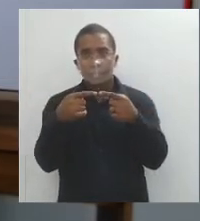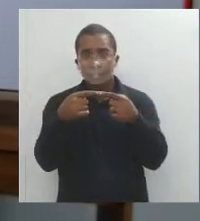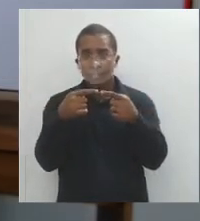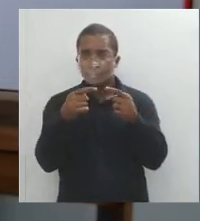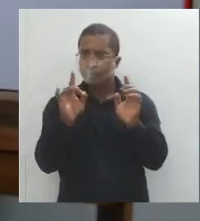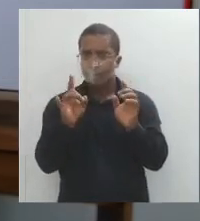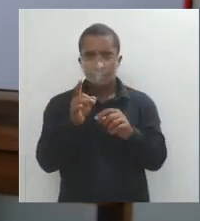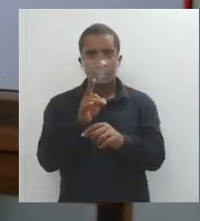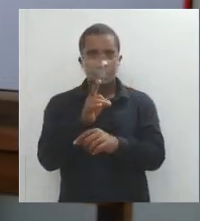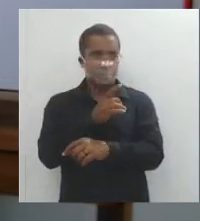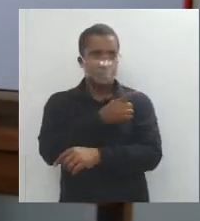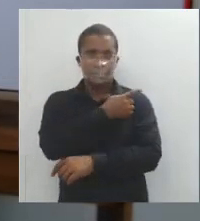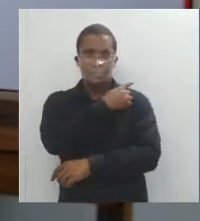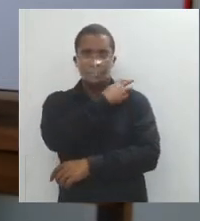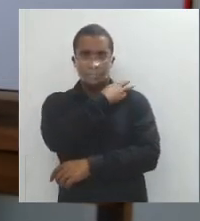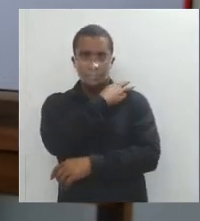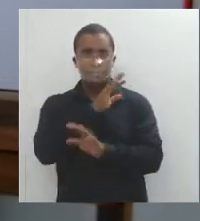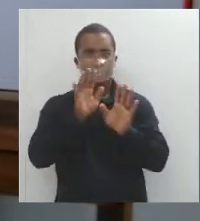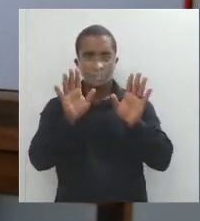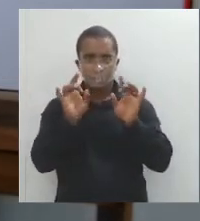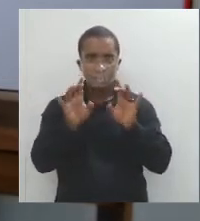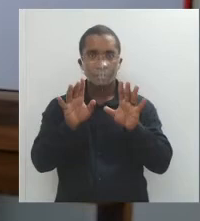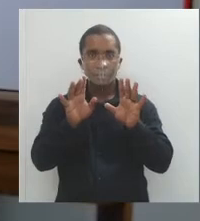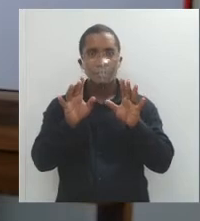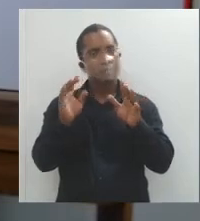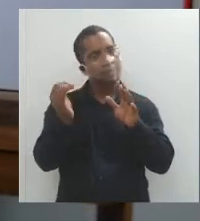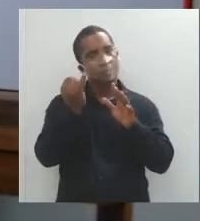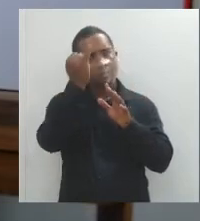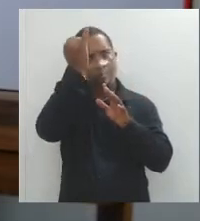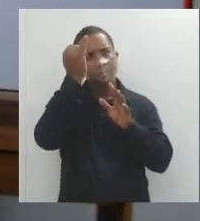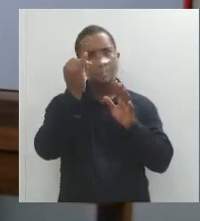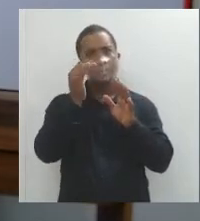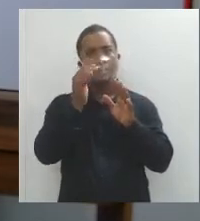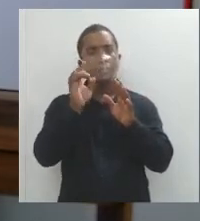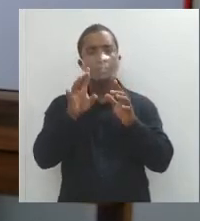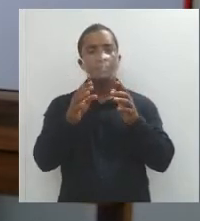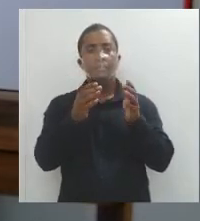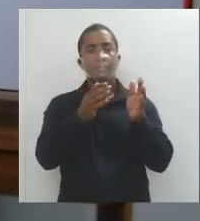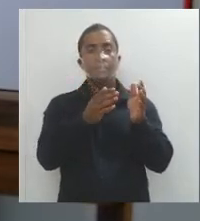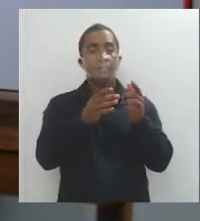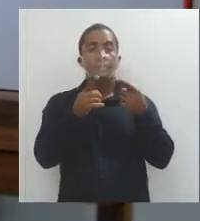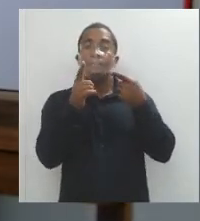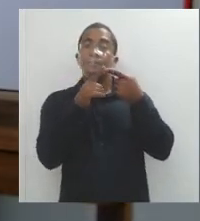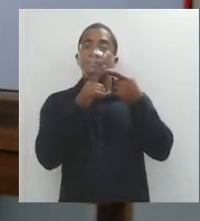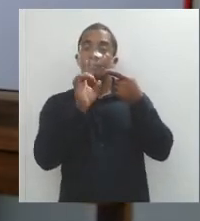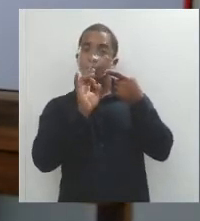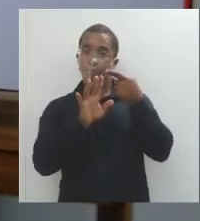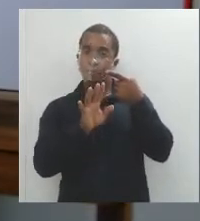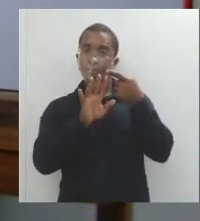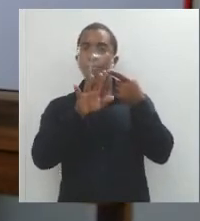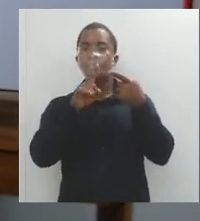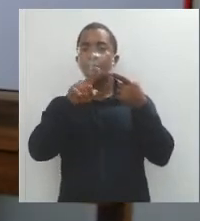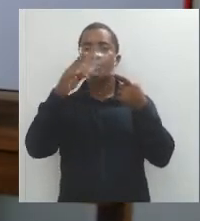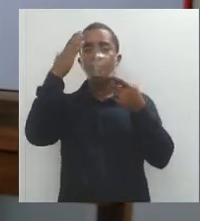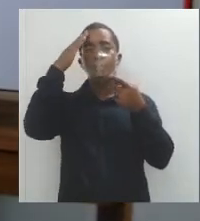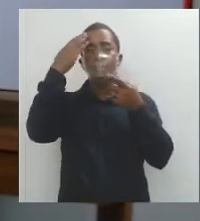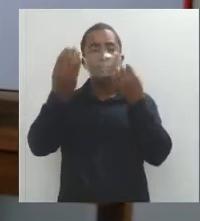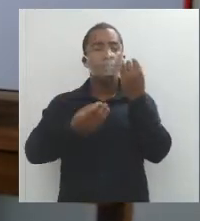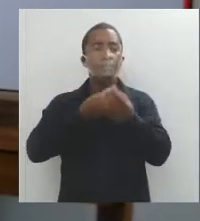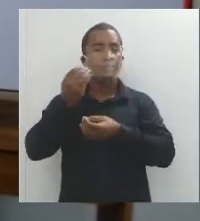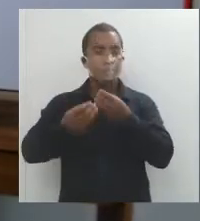primeiro passo, que é bem importante. E é assim que o Enem cobra. Todas as vezes que você precisar calcular um disjuntor, a dica